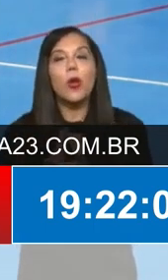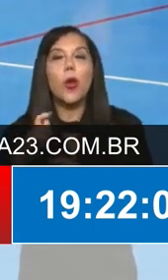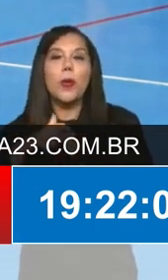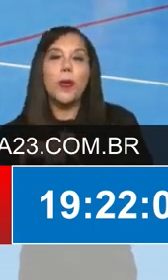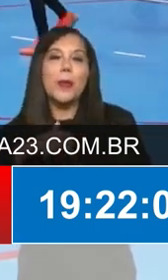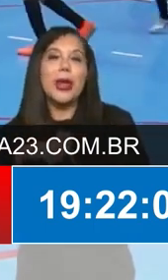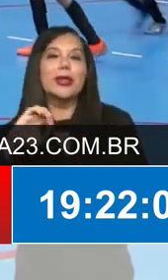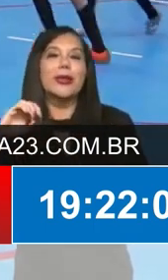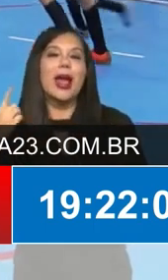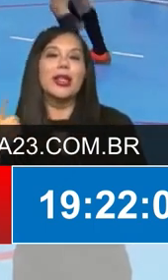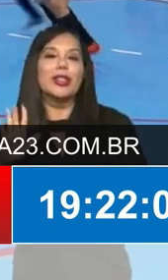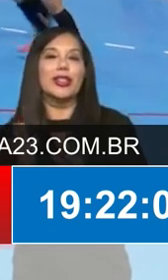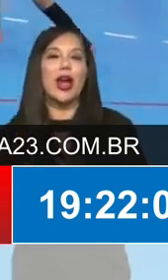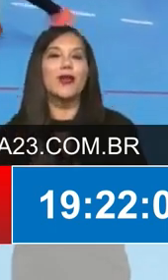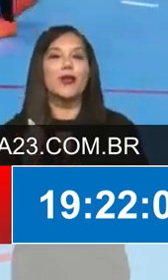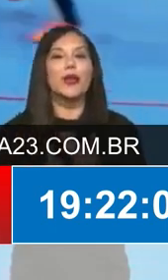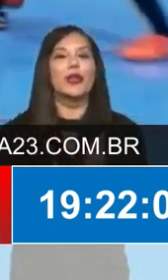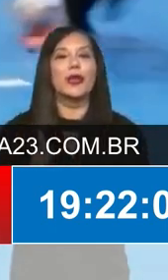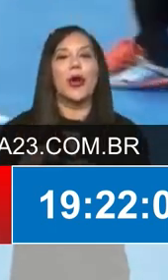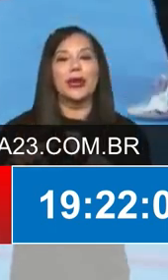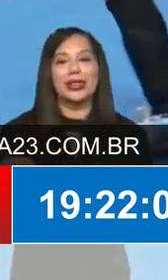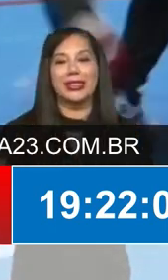estiveram no futsal.